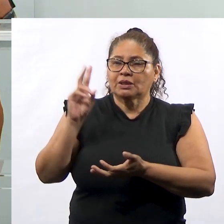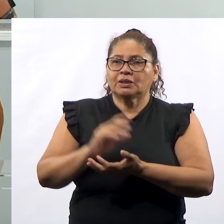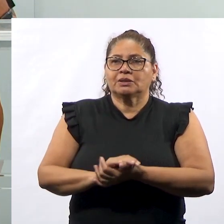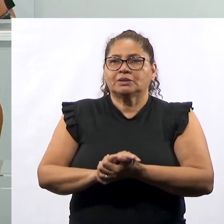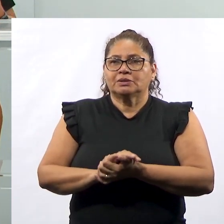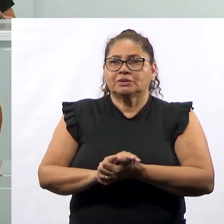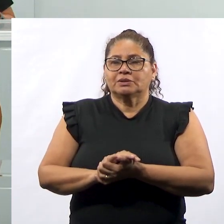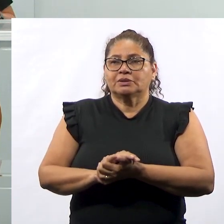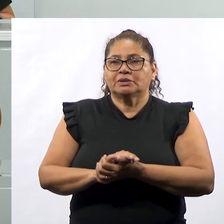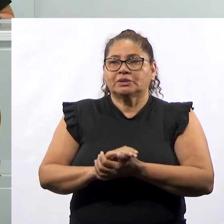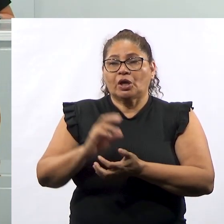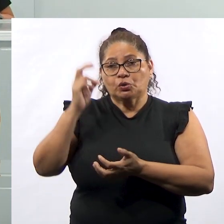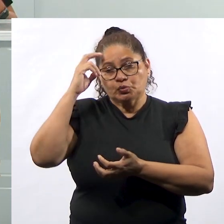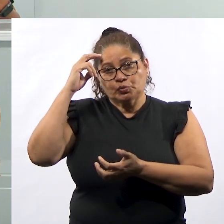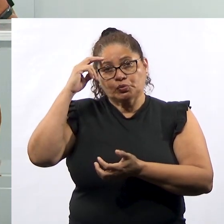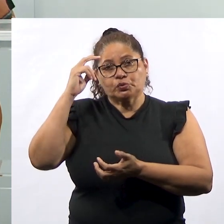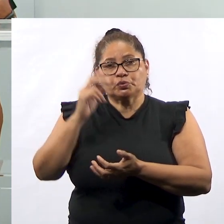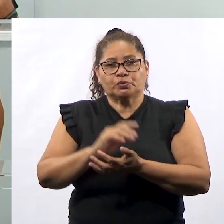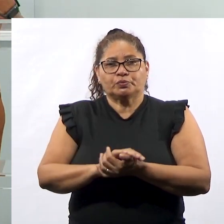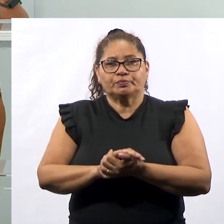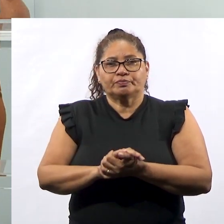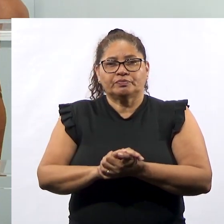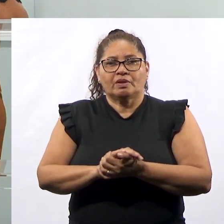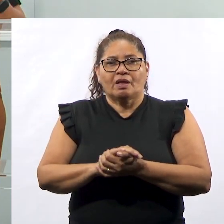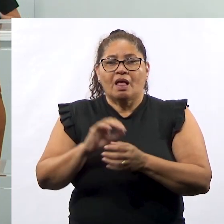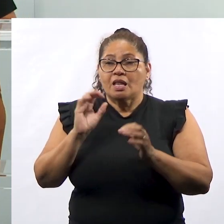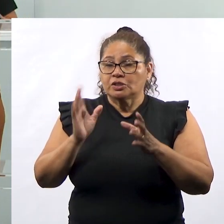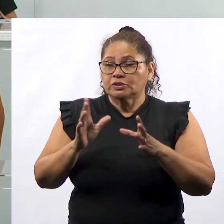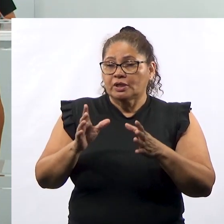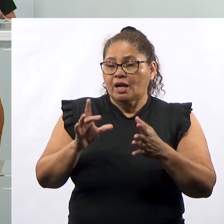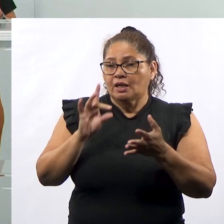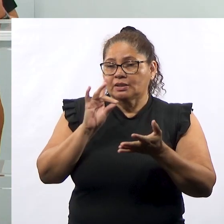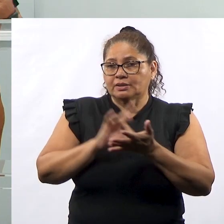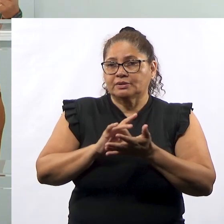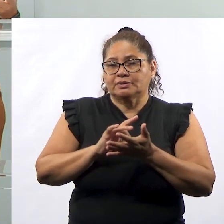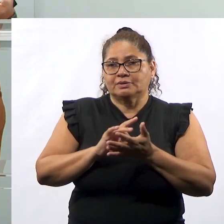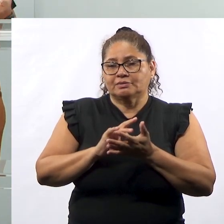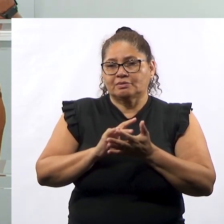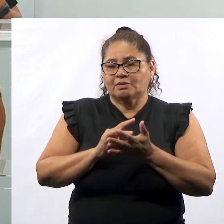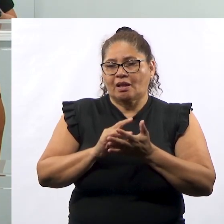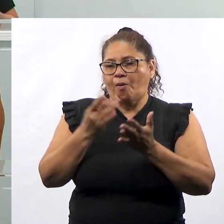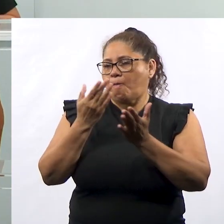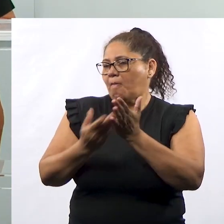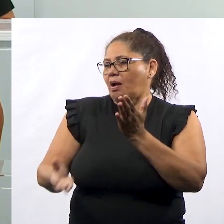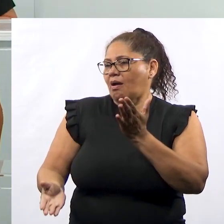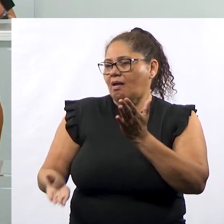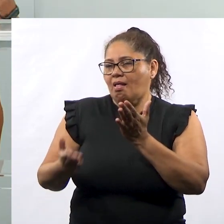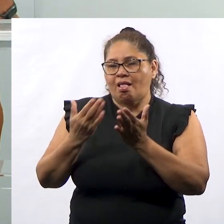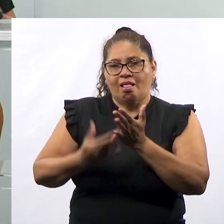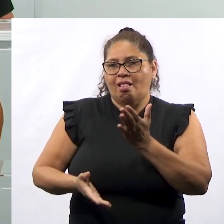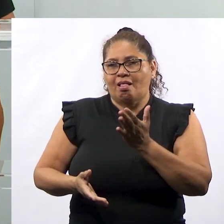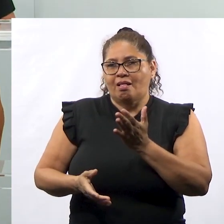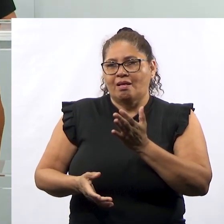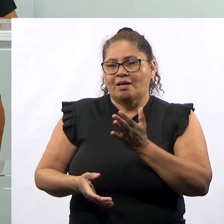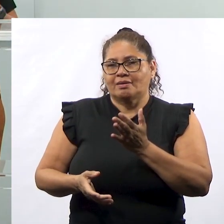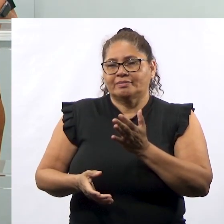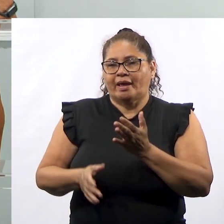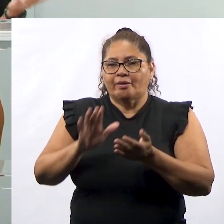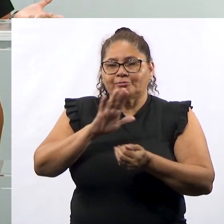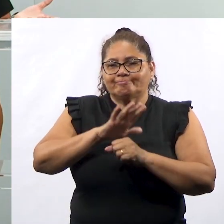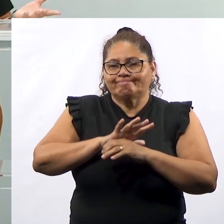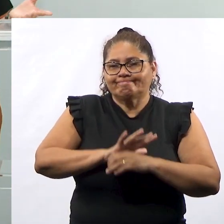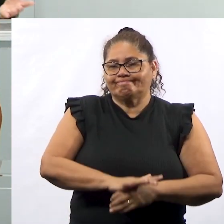valor e que a cultura erudita, ela vem fazer parte dessa realidade, não vem retirá-la, eliminá-la